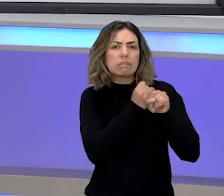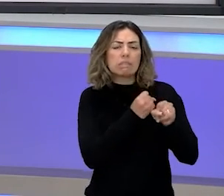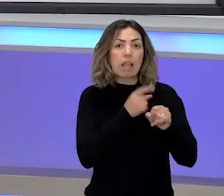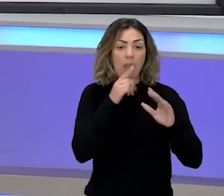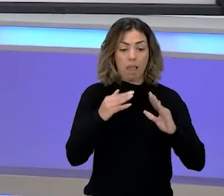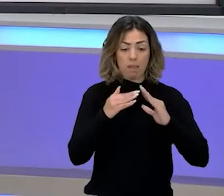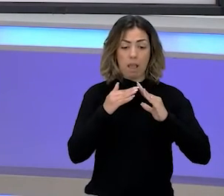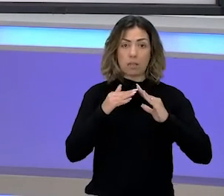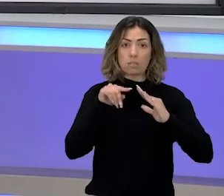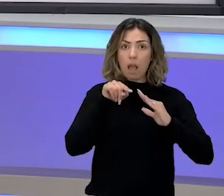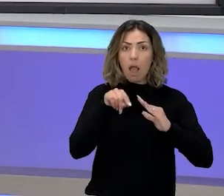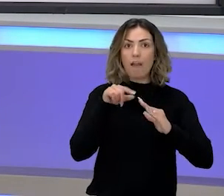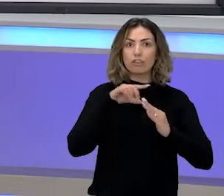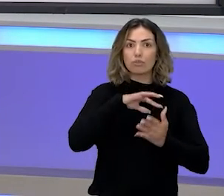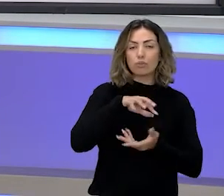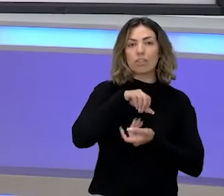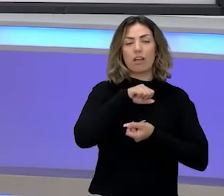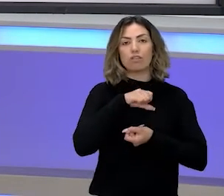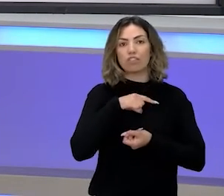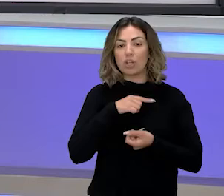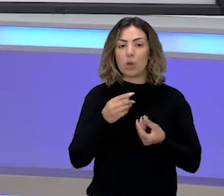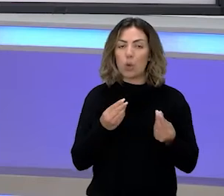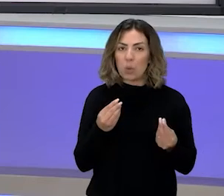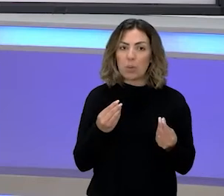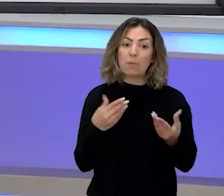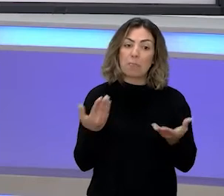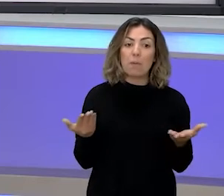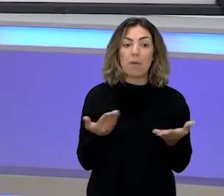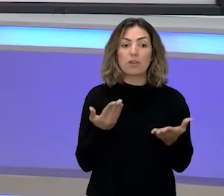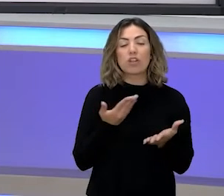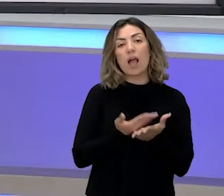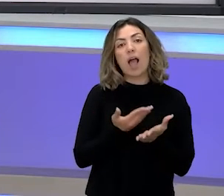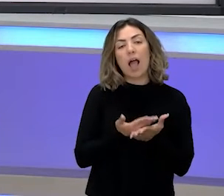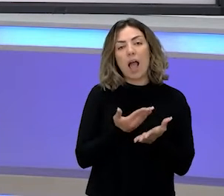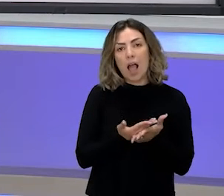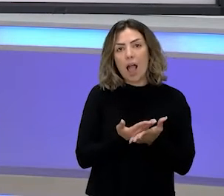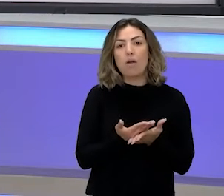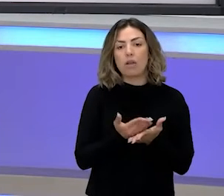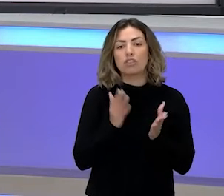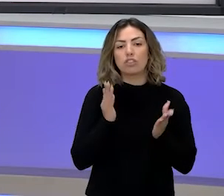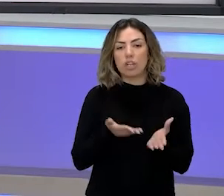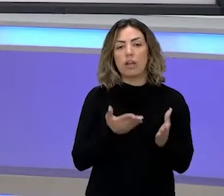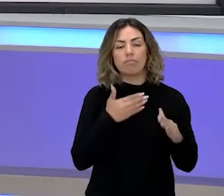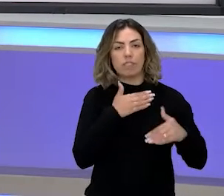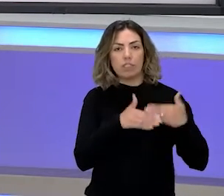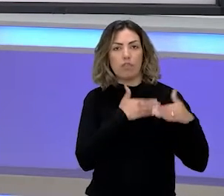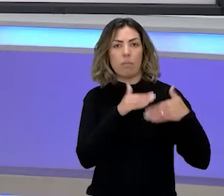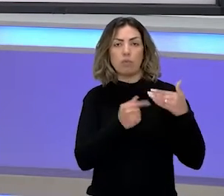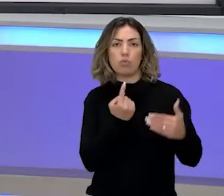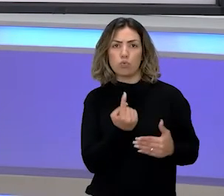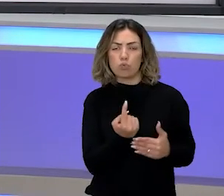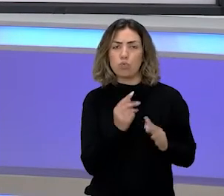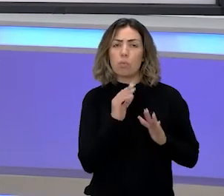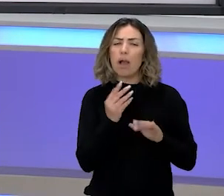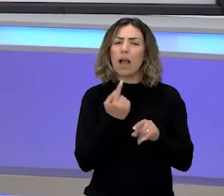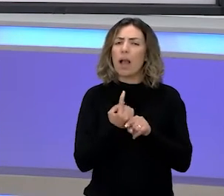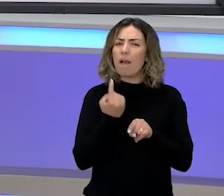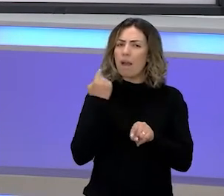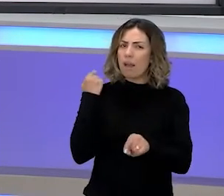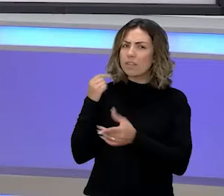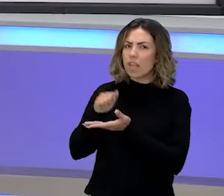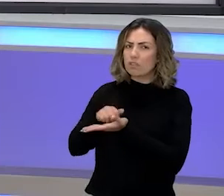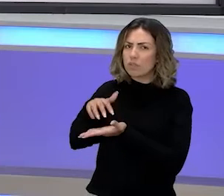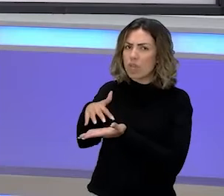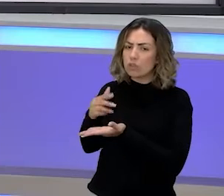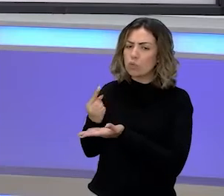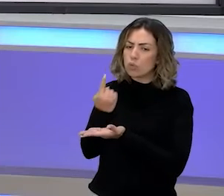aqui na nossa atividade 2, já na nossa aula de desenvolvimento 1. Nas aulas anteriores, a gente, na verdade, lá na atividade 1, a gente falou um